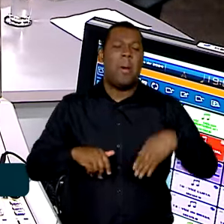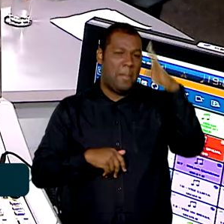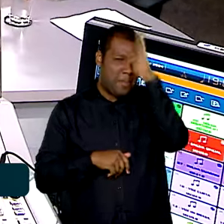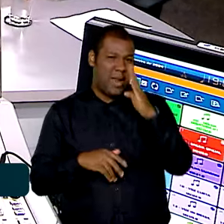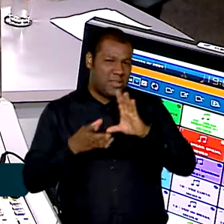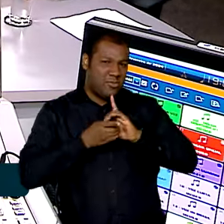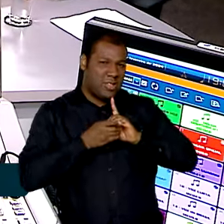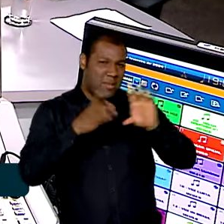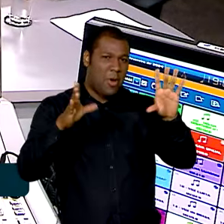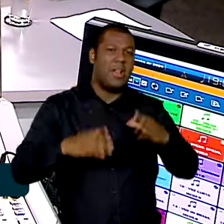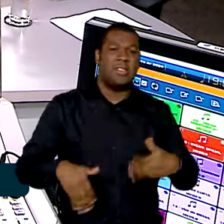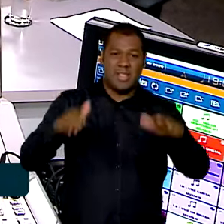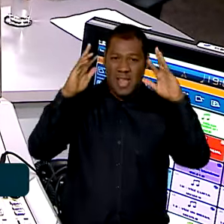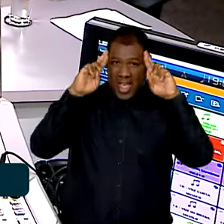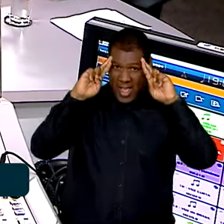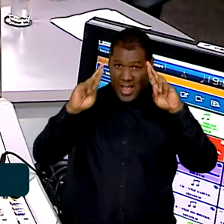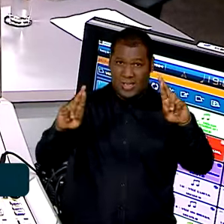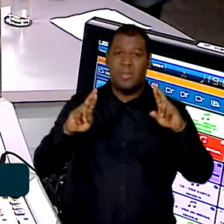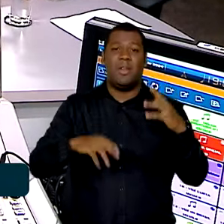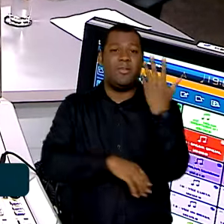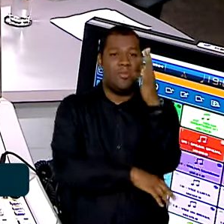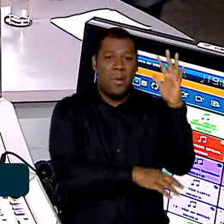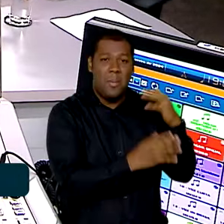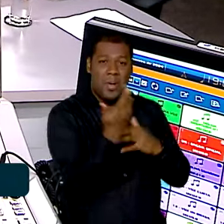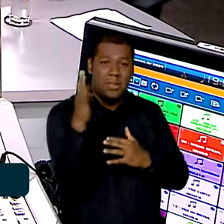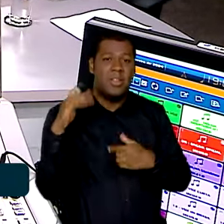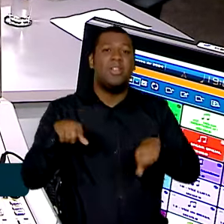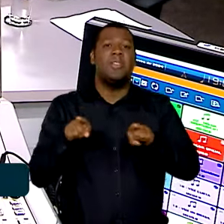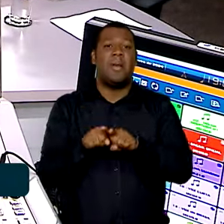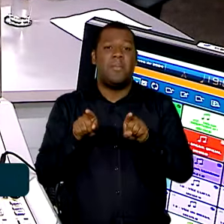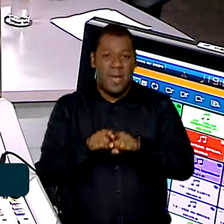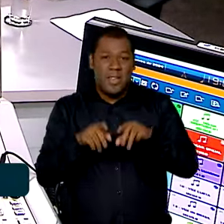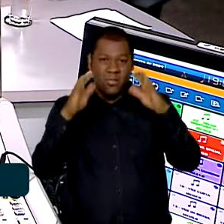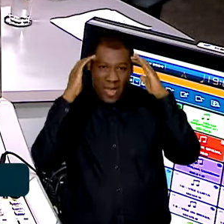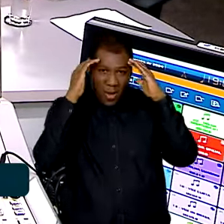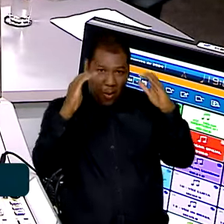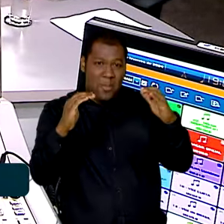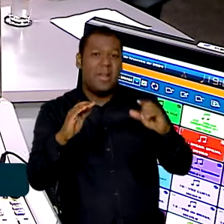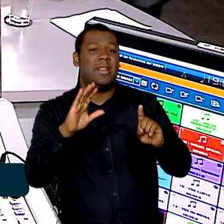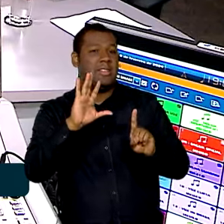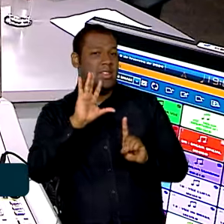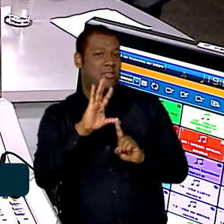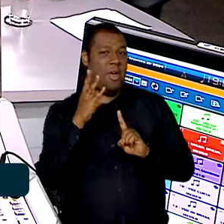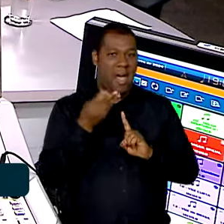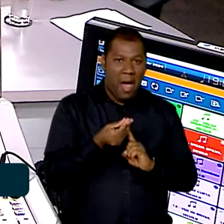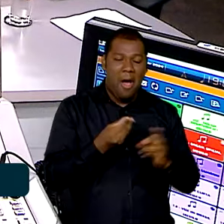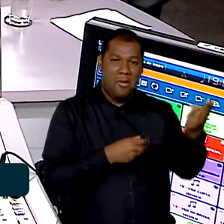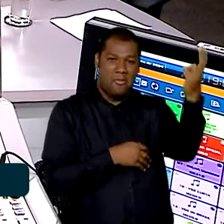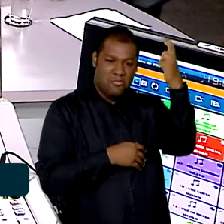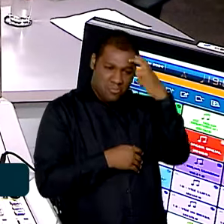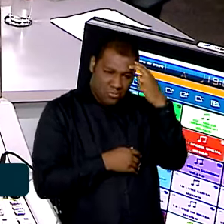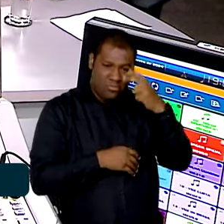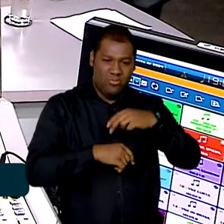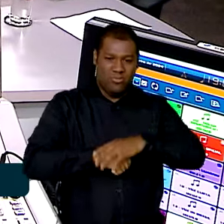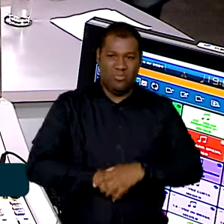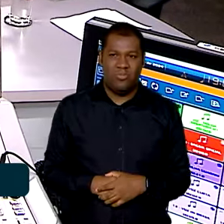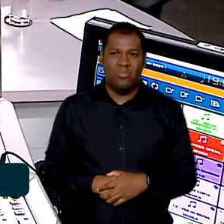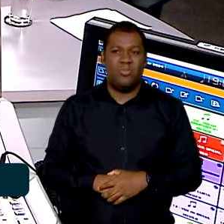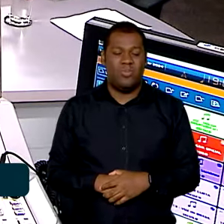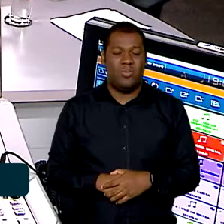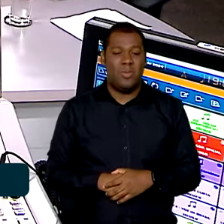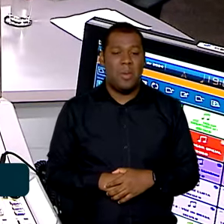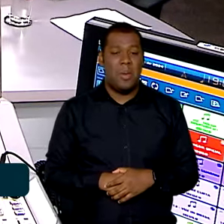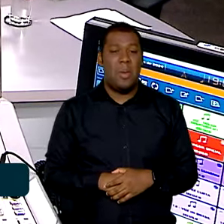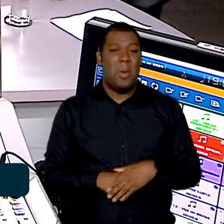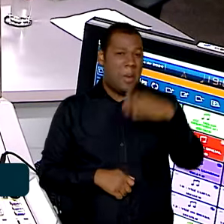do respeito ao meio ambiente, o Brasil do respeito aos artistas e da cultura, esse Brasil plural, esse Brasil da diversidade. O Brasil não é